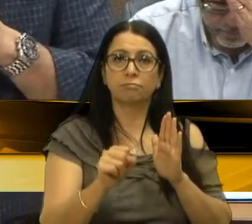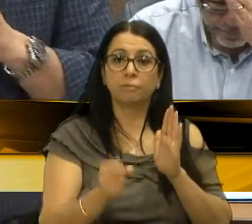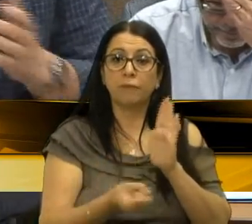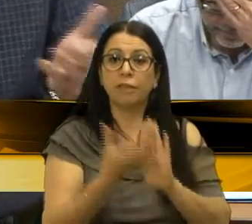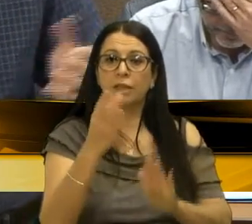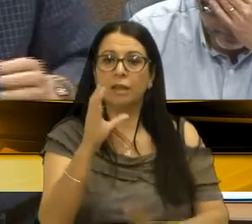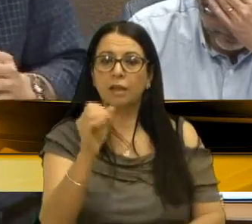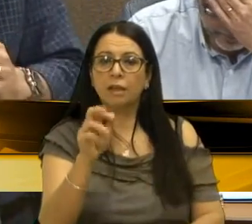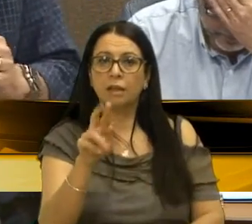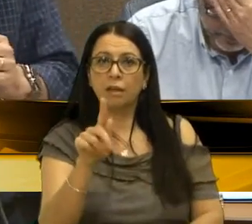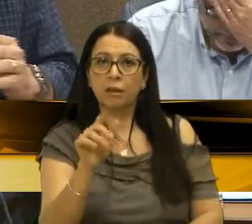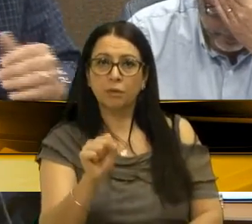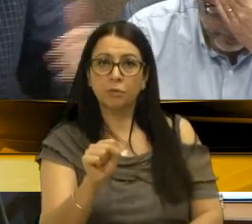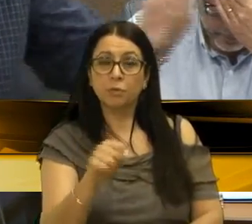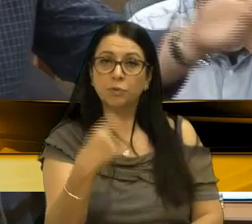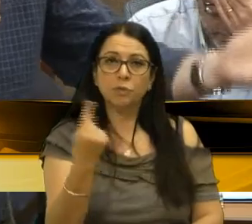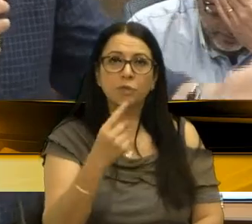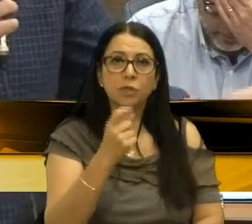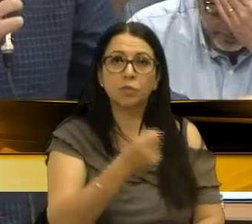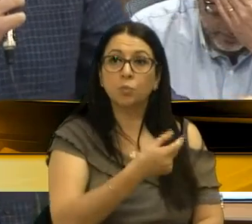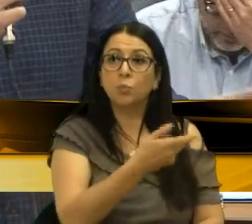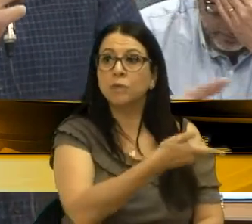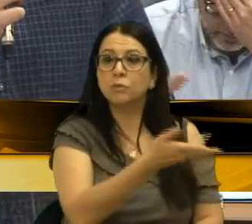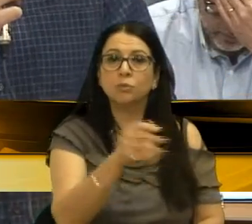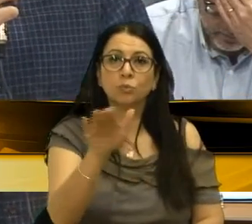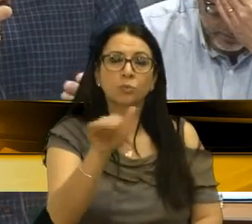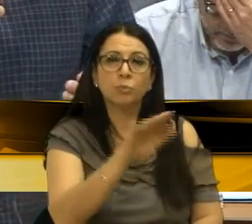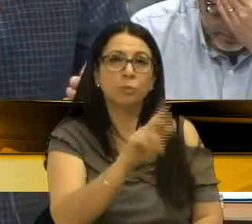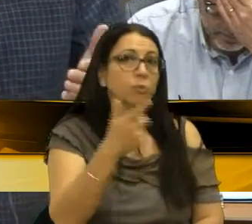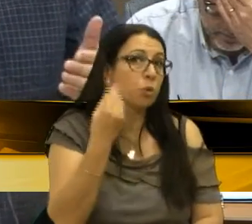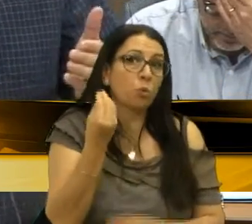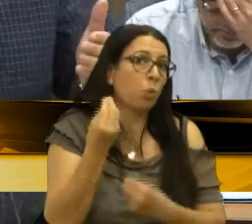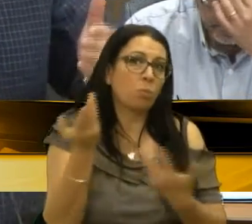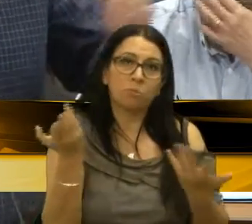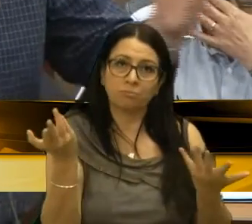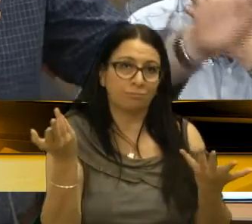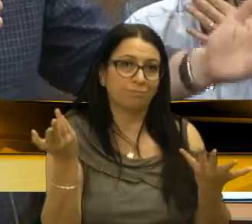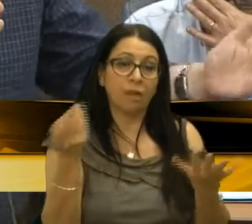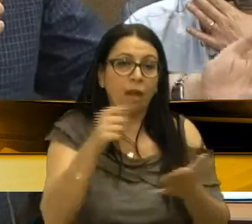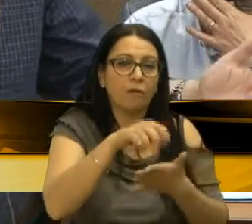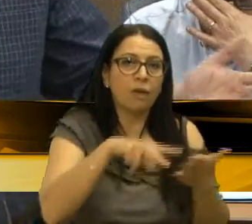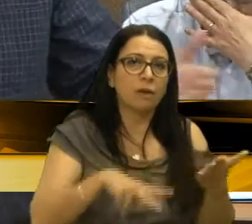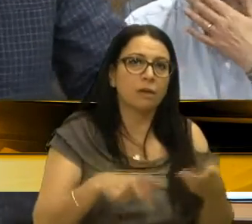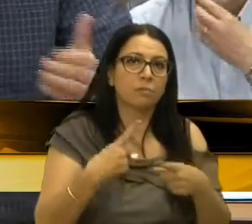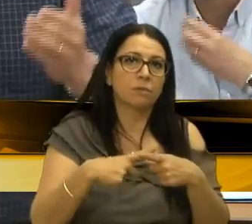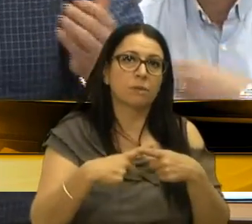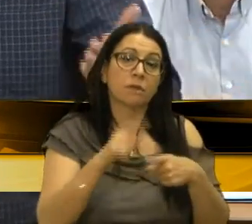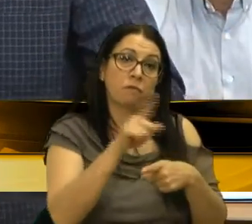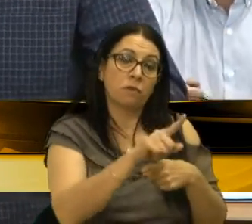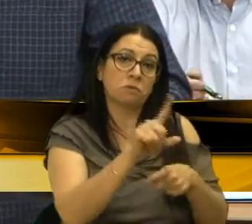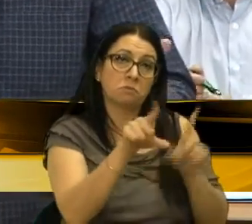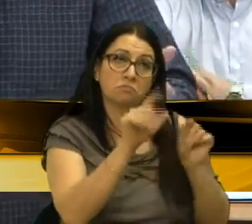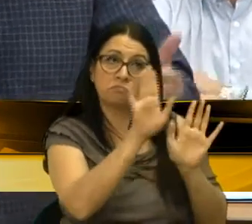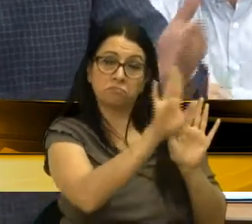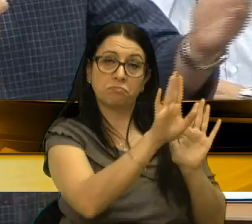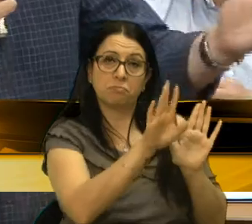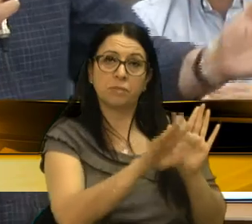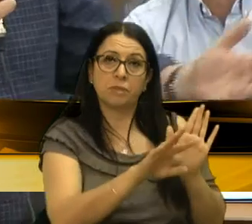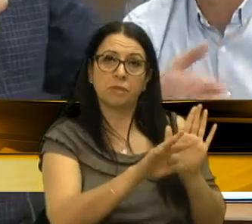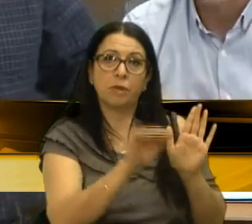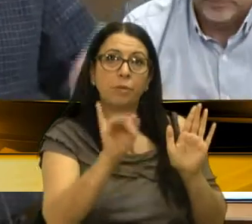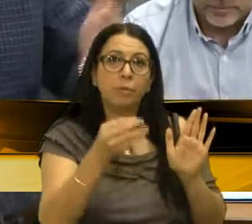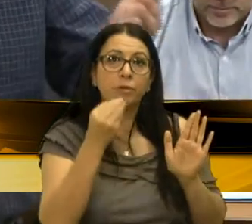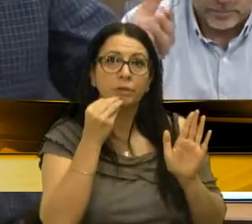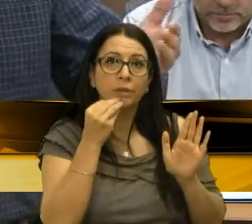né? Agora, a quantidade de nomeações nós não temos como avaliar, porque isso fica a critério, né, da